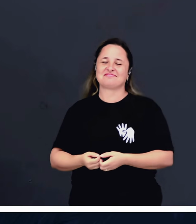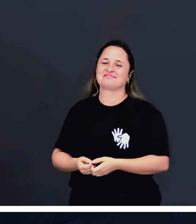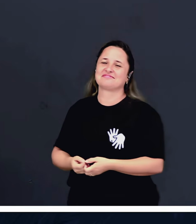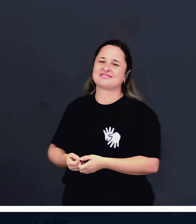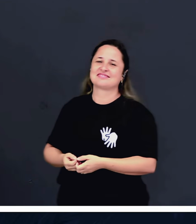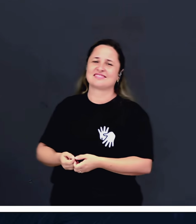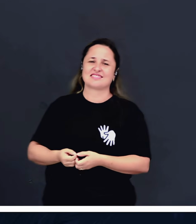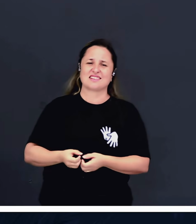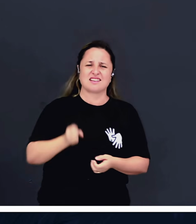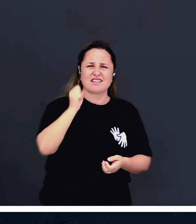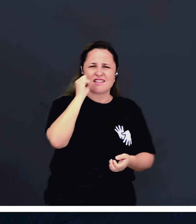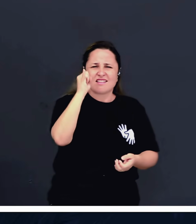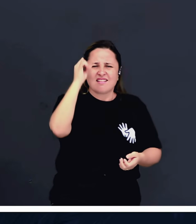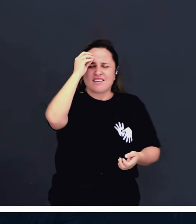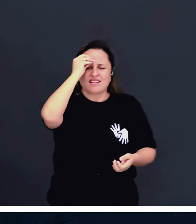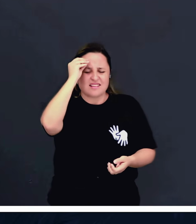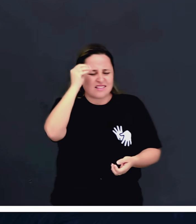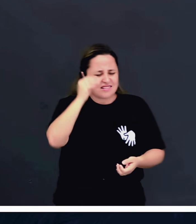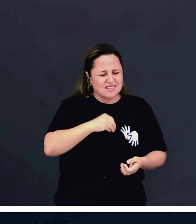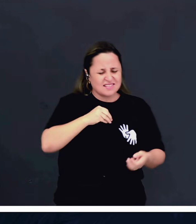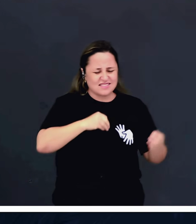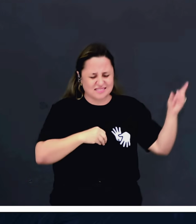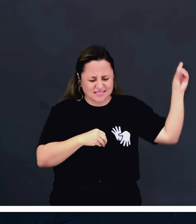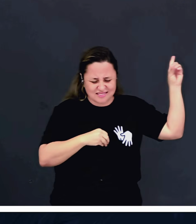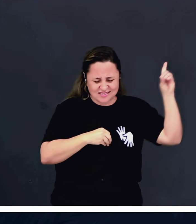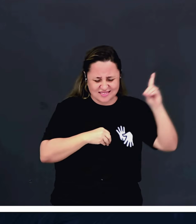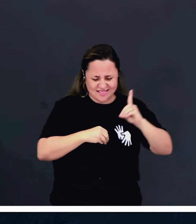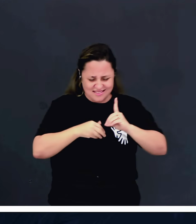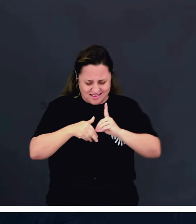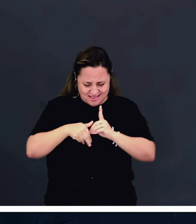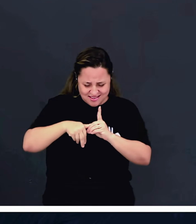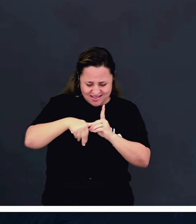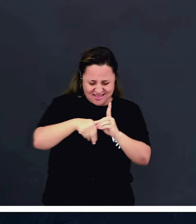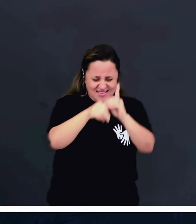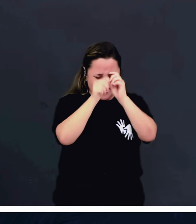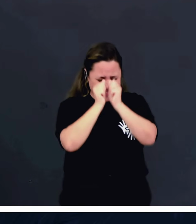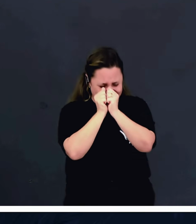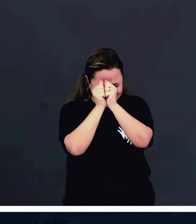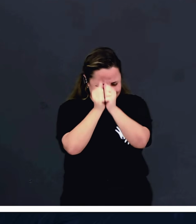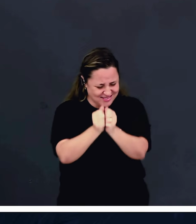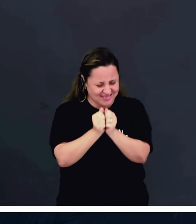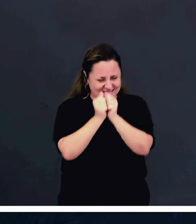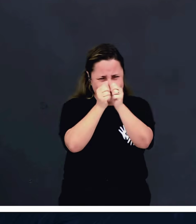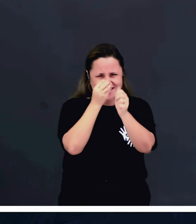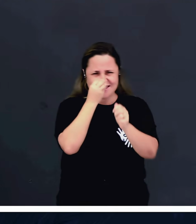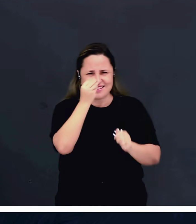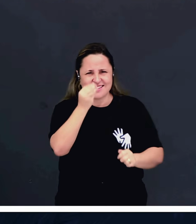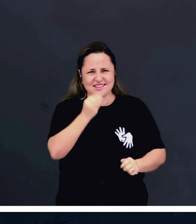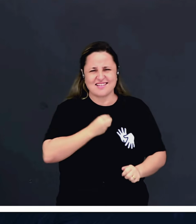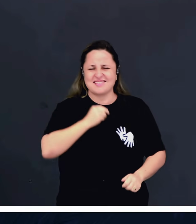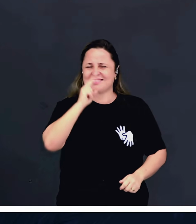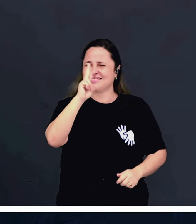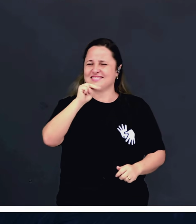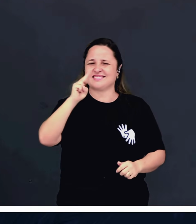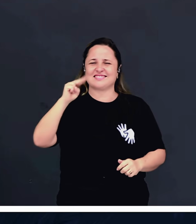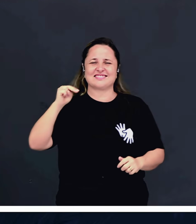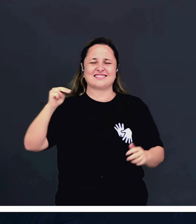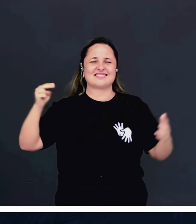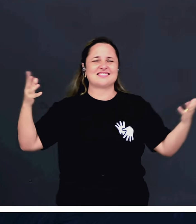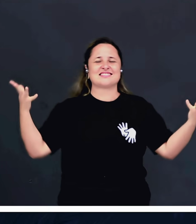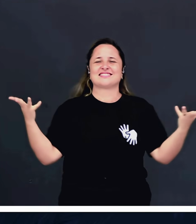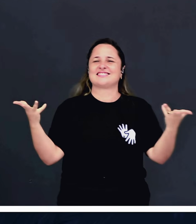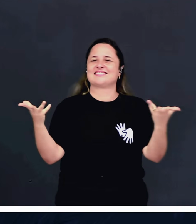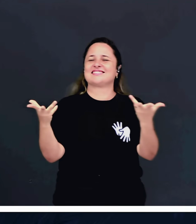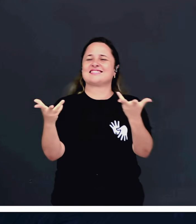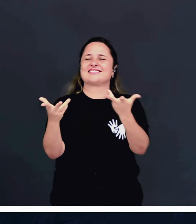acontecer. Se estou fraco, me levanta, não me